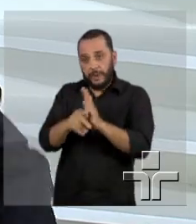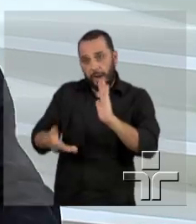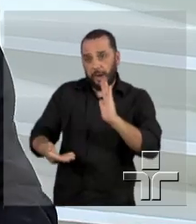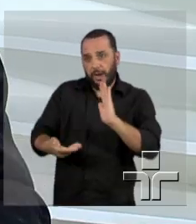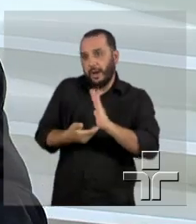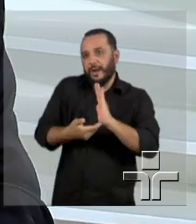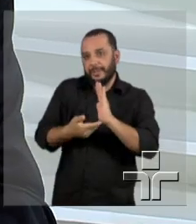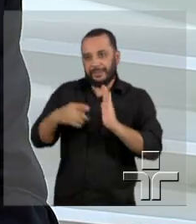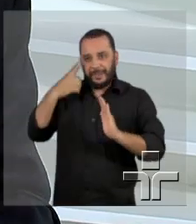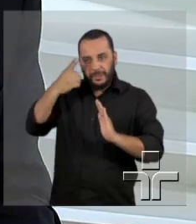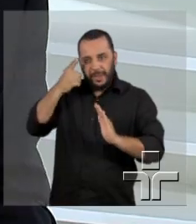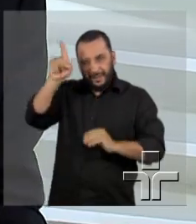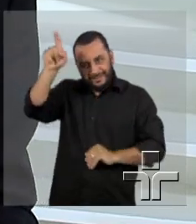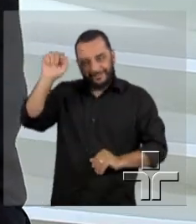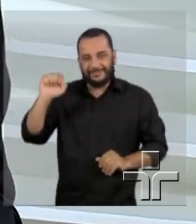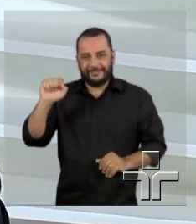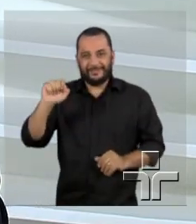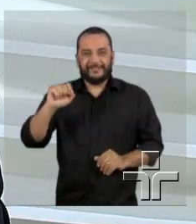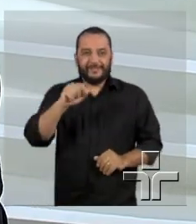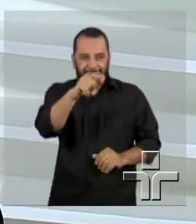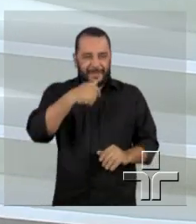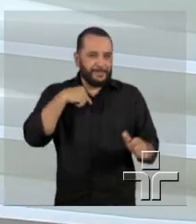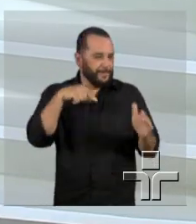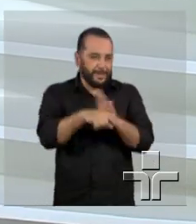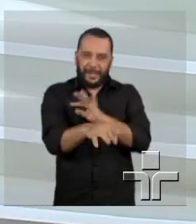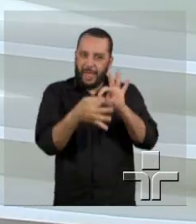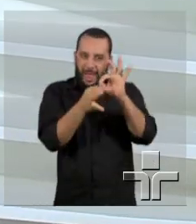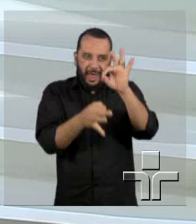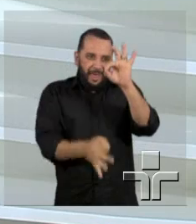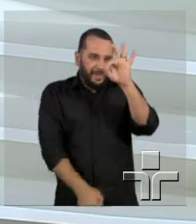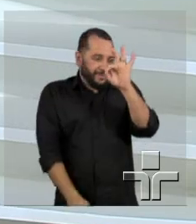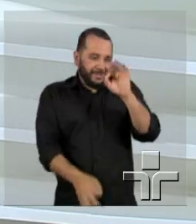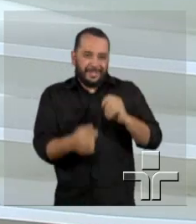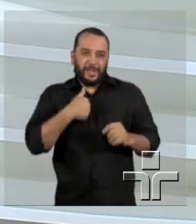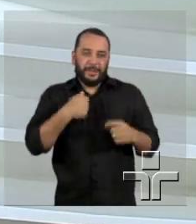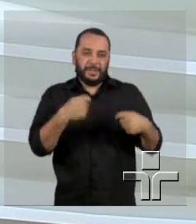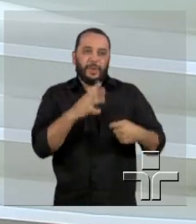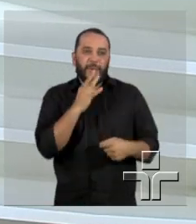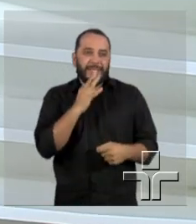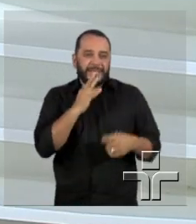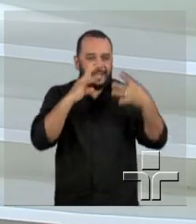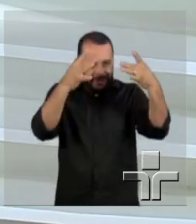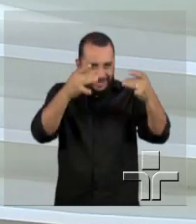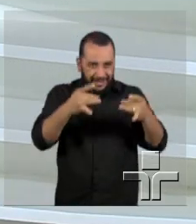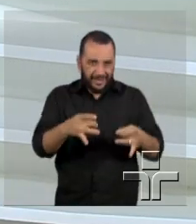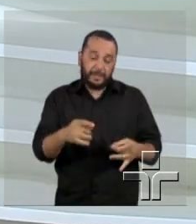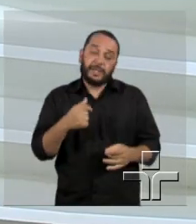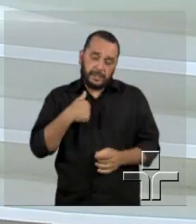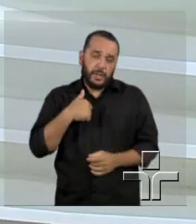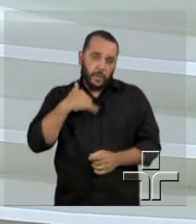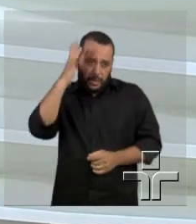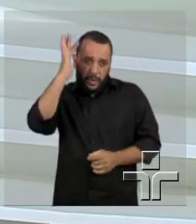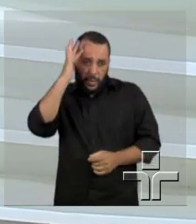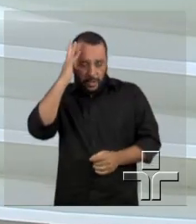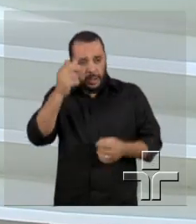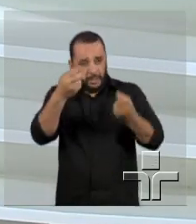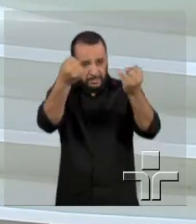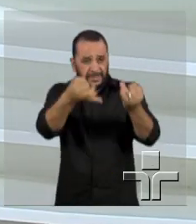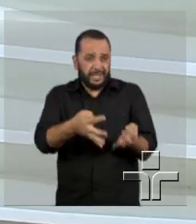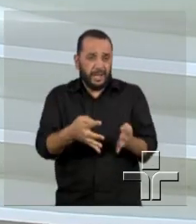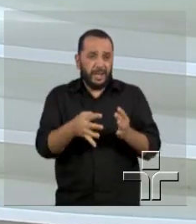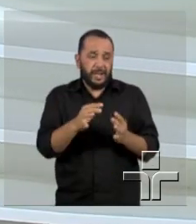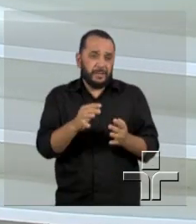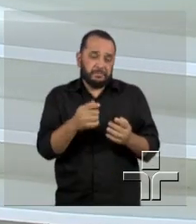concreto, dificulta a minha resposta, porque eu teria que conhecer bem esse caso. Mas eu vou dar uma resposta em tese que termina coincidindo com o seu ponto de